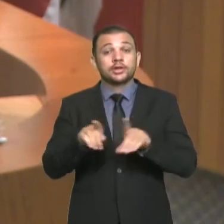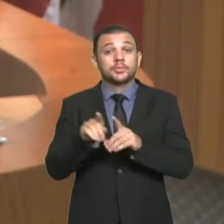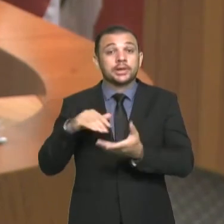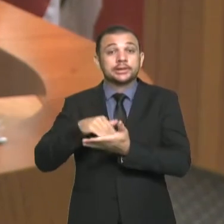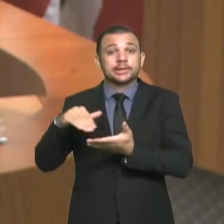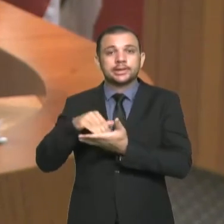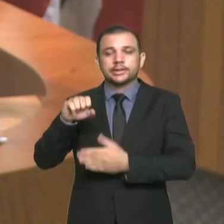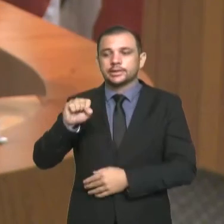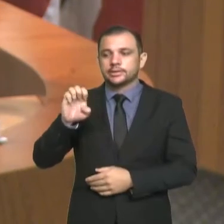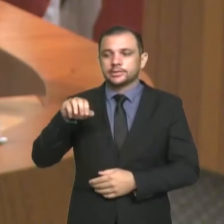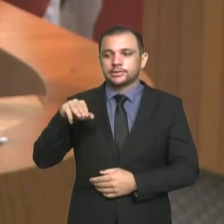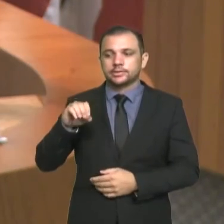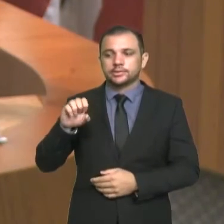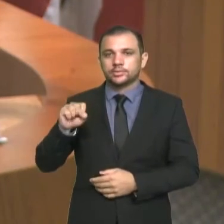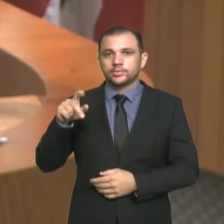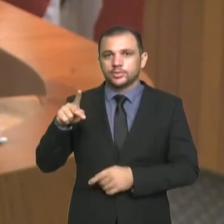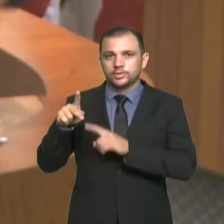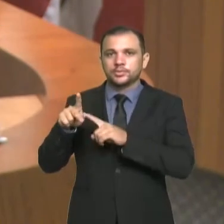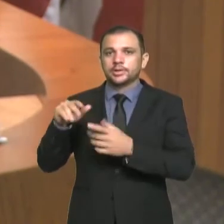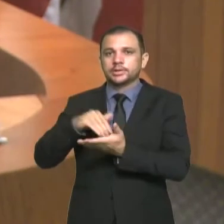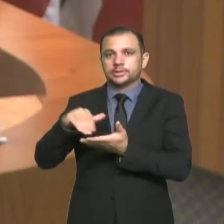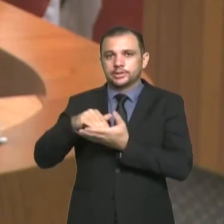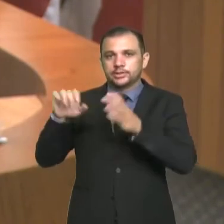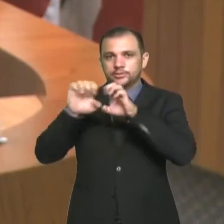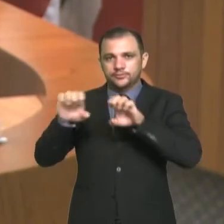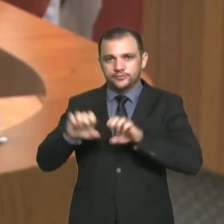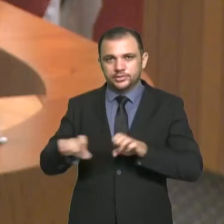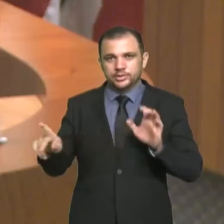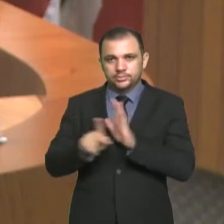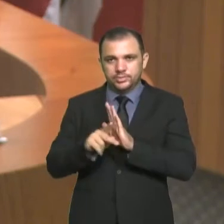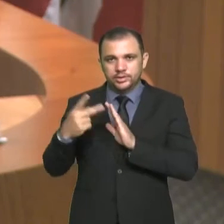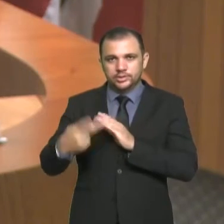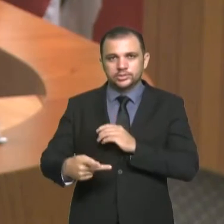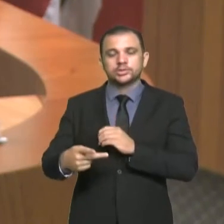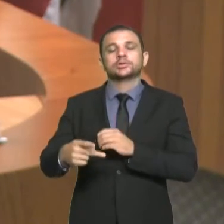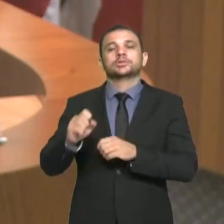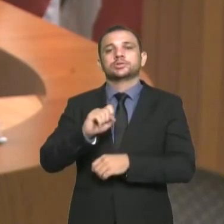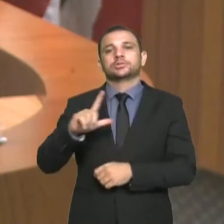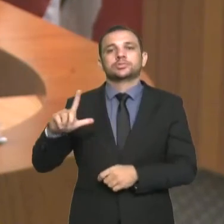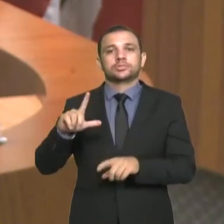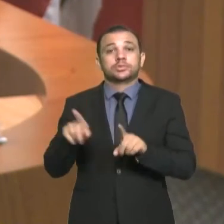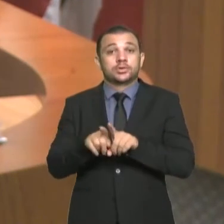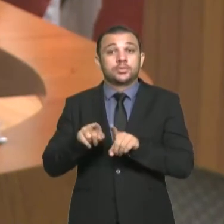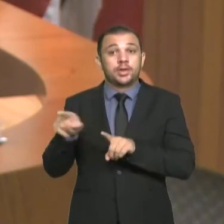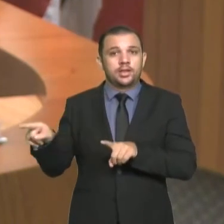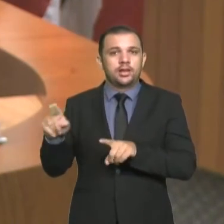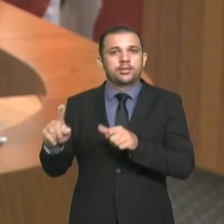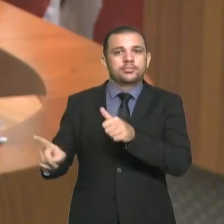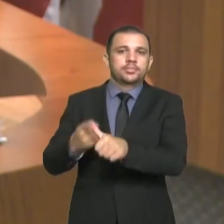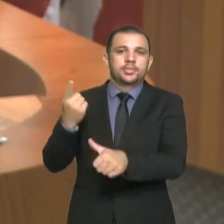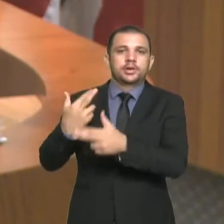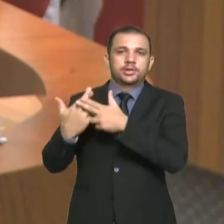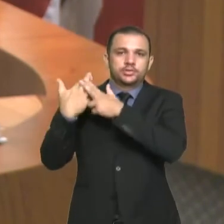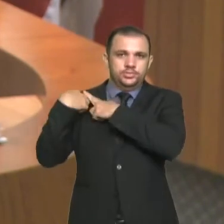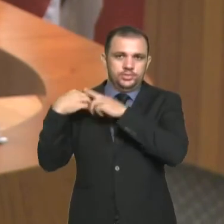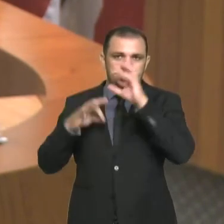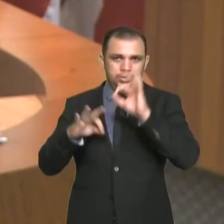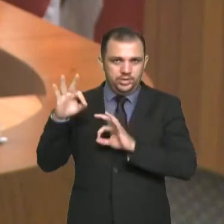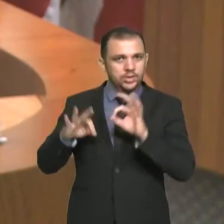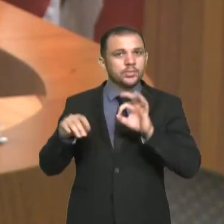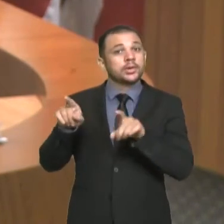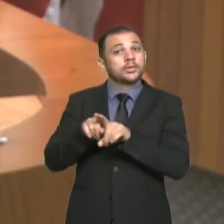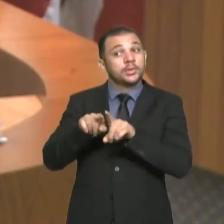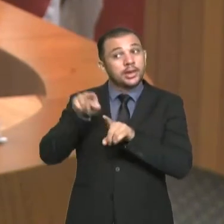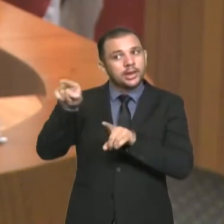a Secretaria de Infraestrutura do município de São Luís, que está à frente desse plano e que é o secretário dessa pasta que